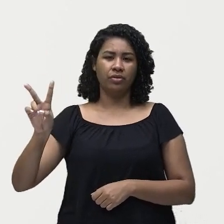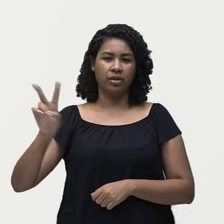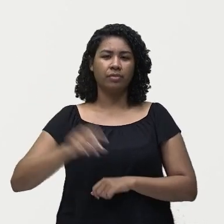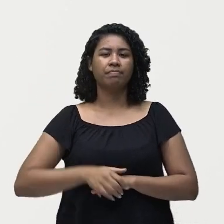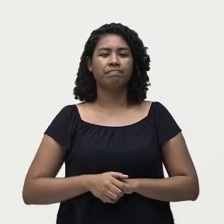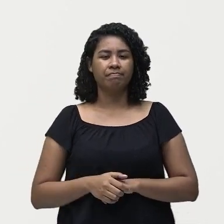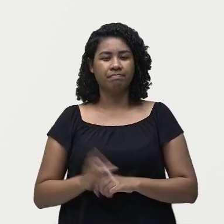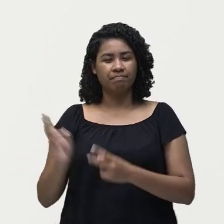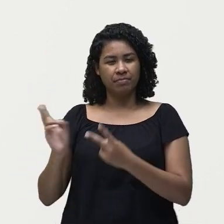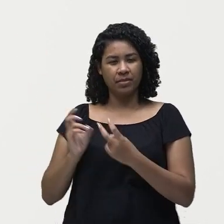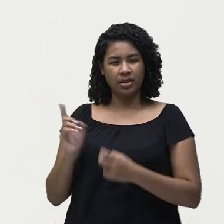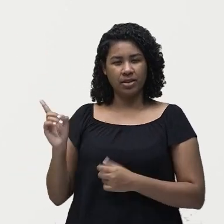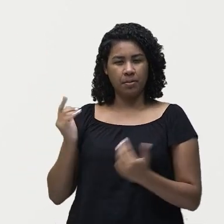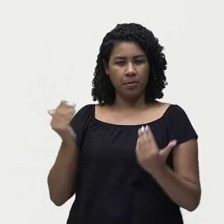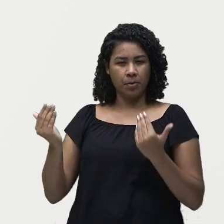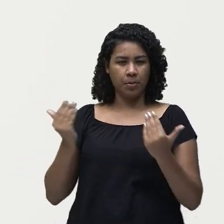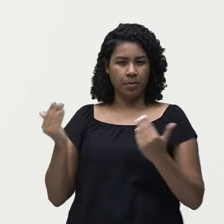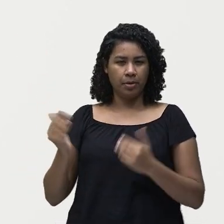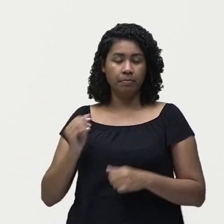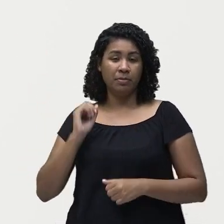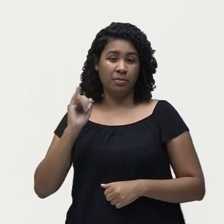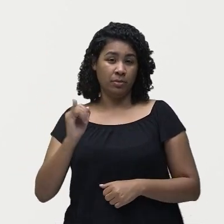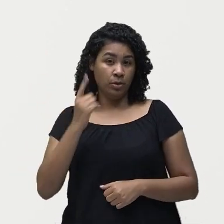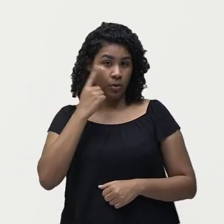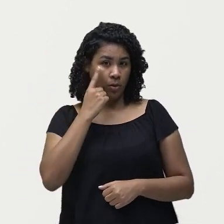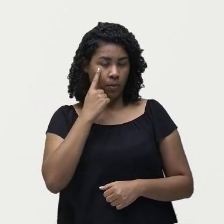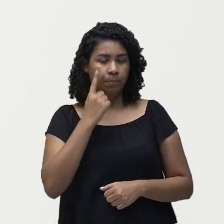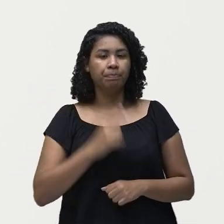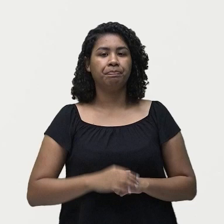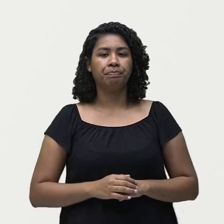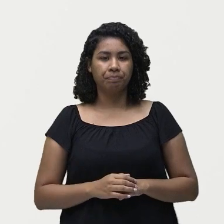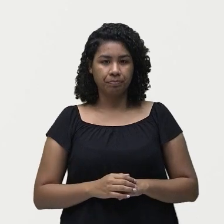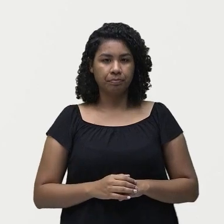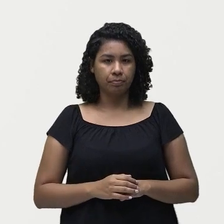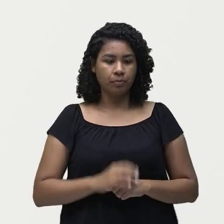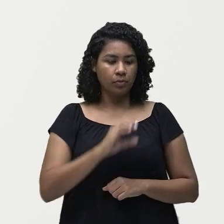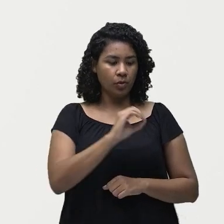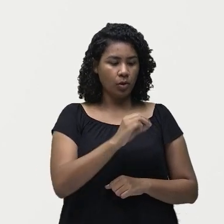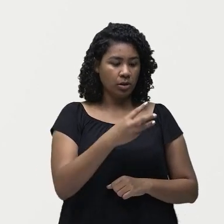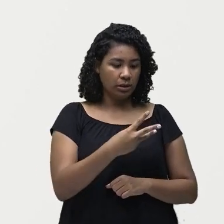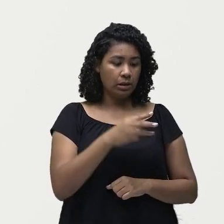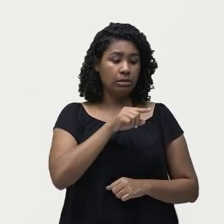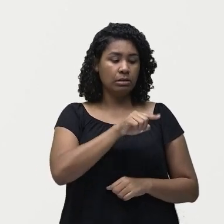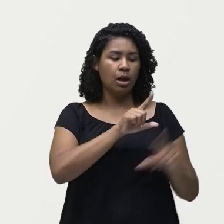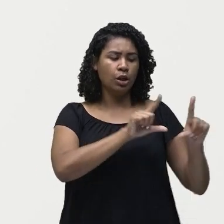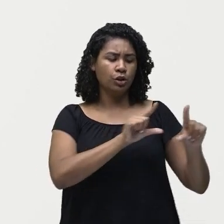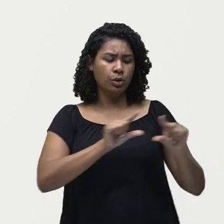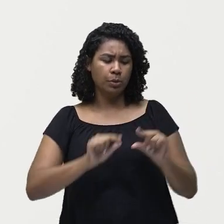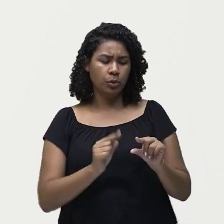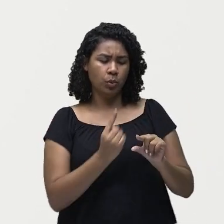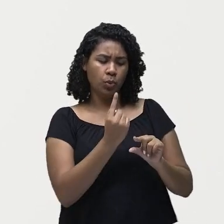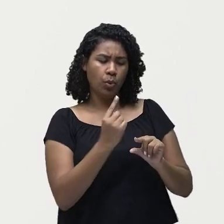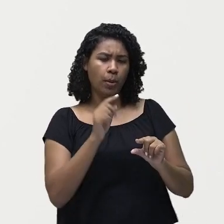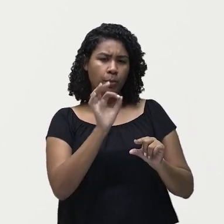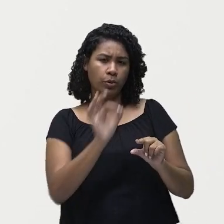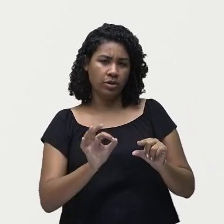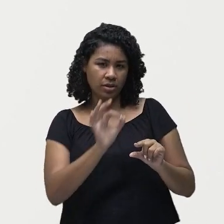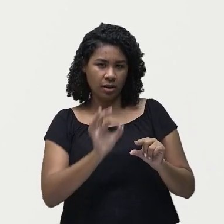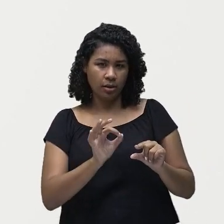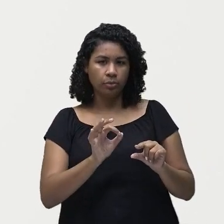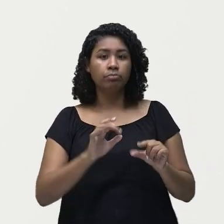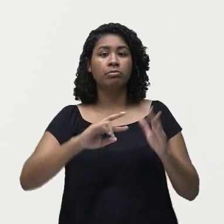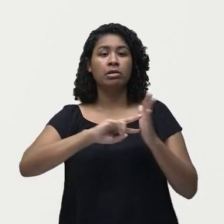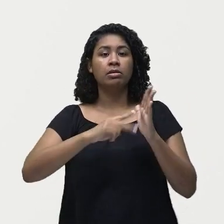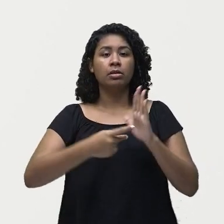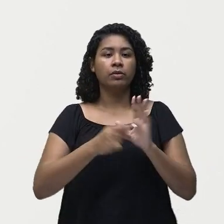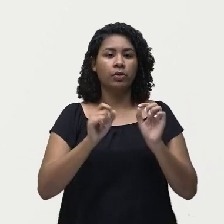essa comparação. Se diminuir ali 1% da camada de ozônio, 2% de radiação